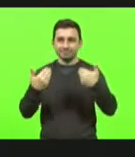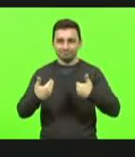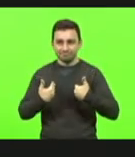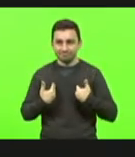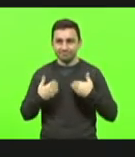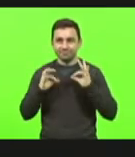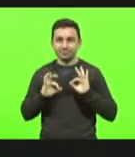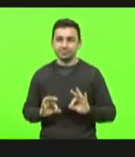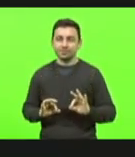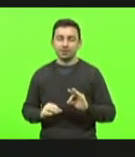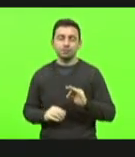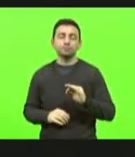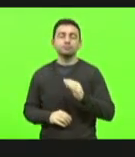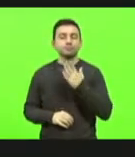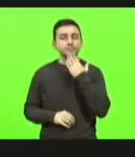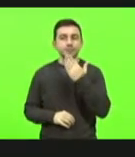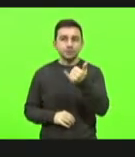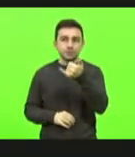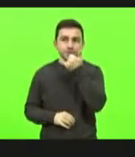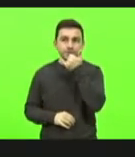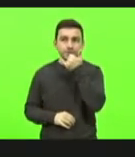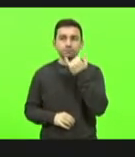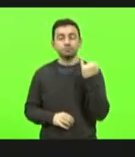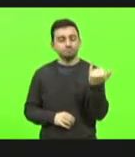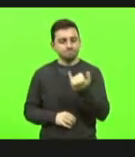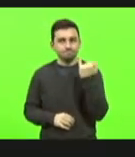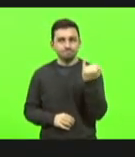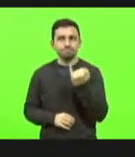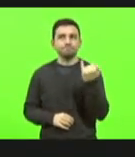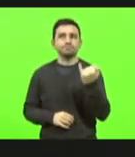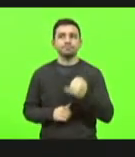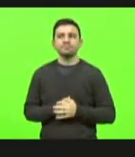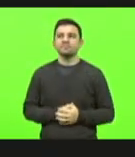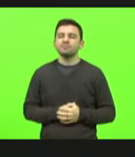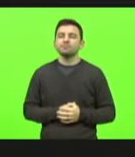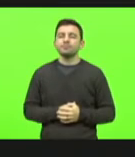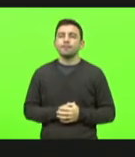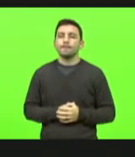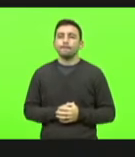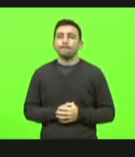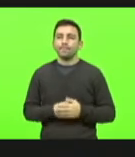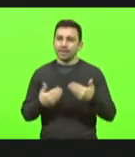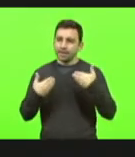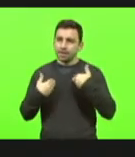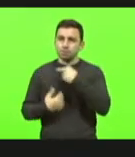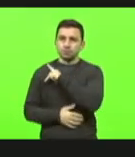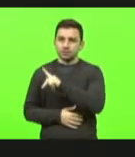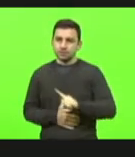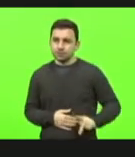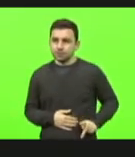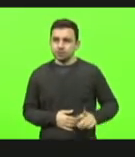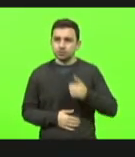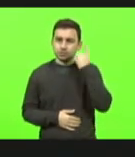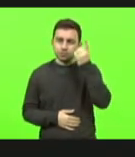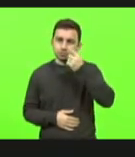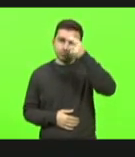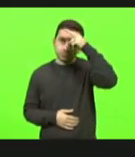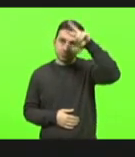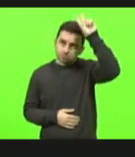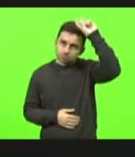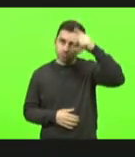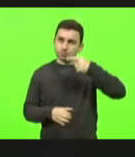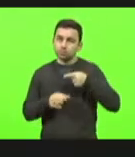Peço escusas, mas é importante. Eu sou o presidente, deputado Vicente Caropreso, da